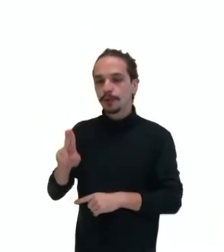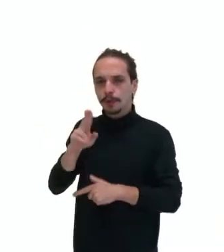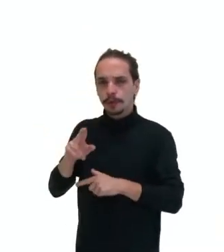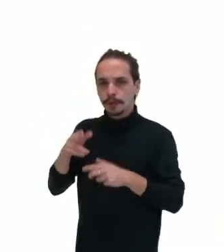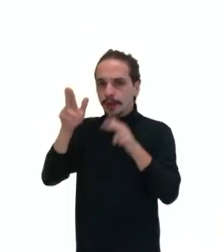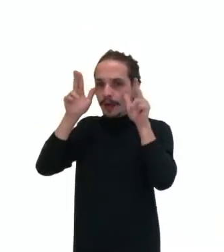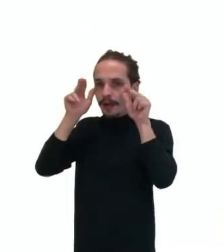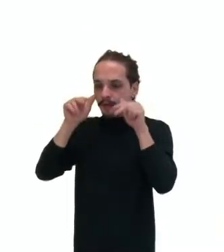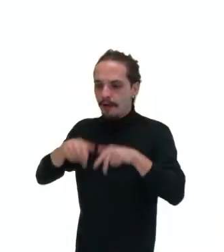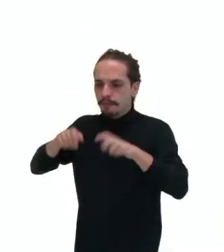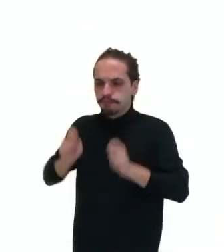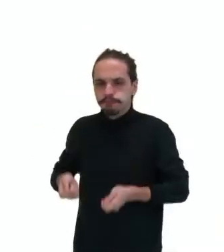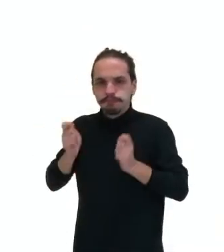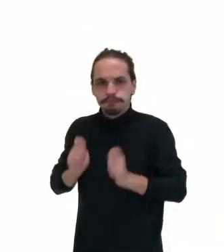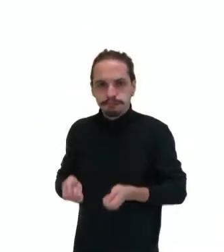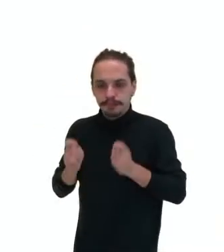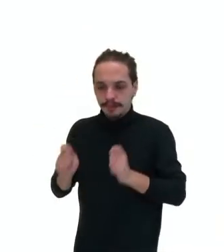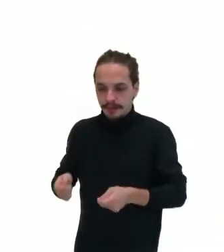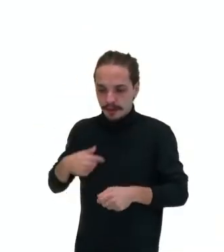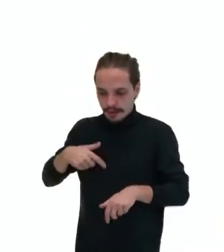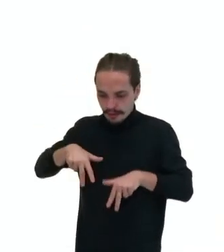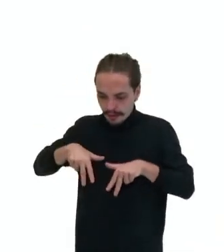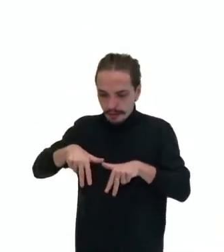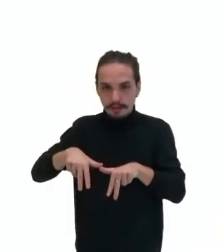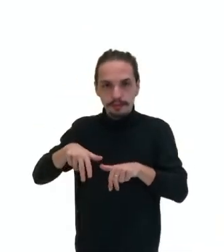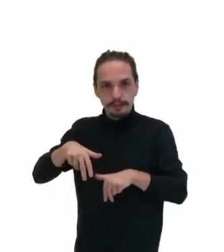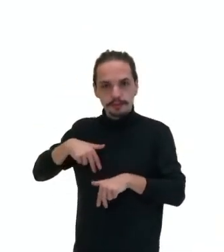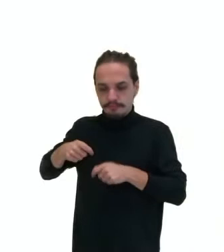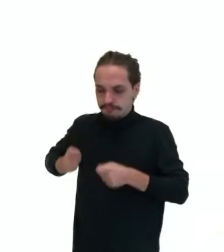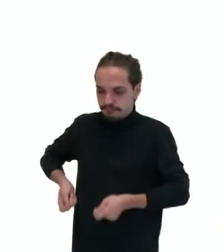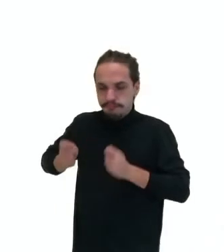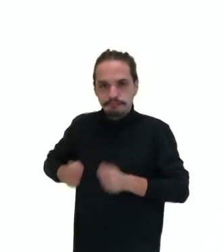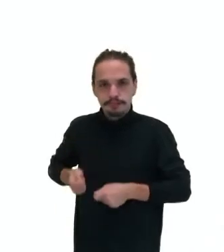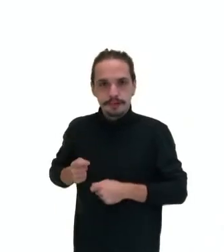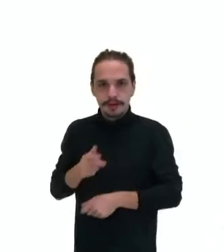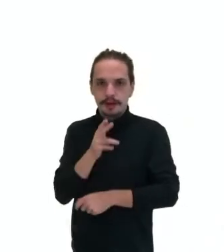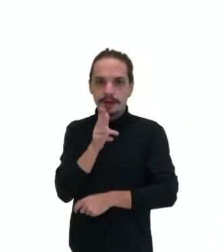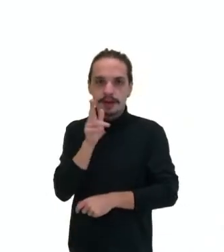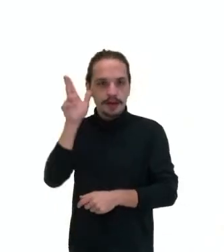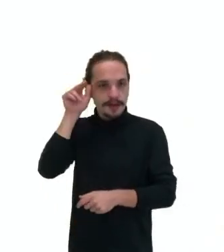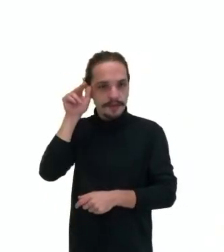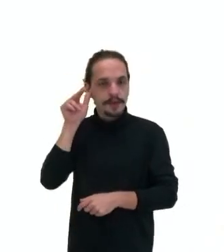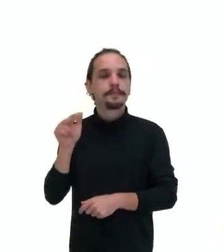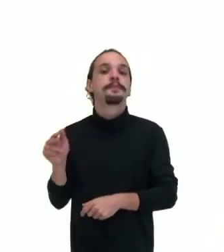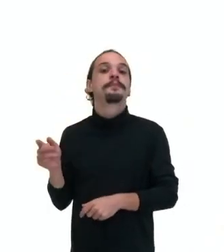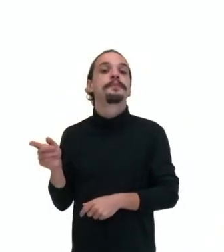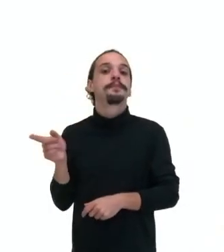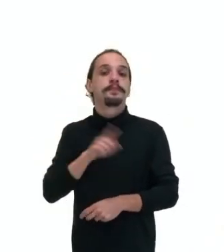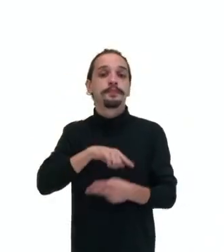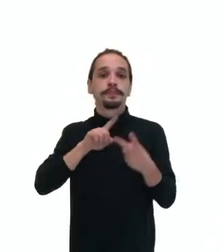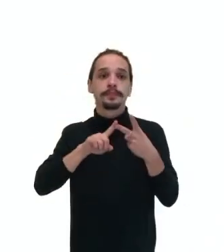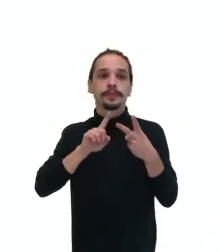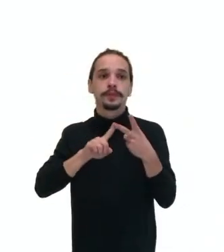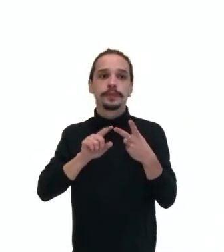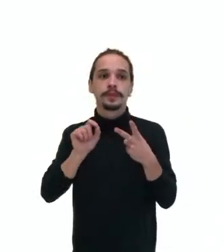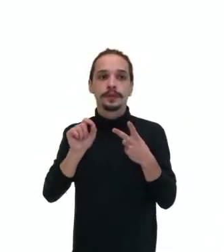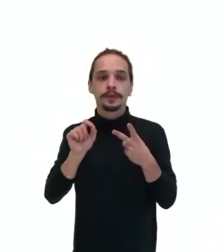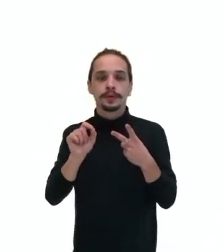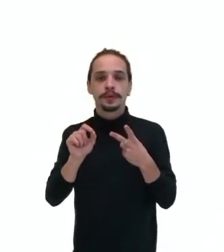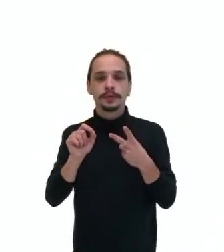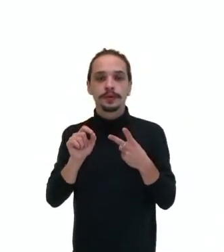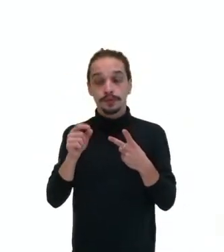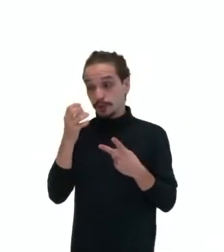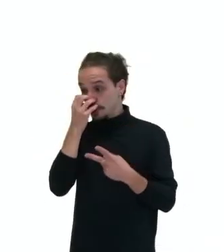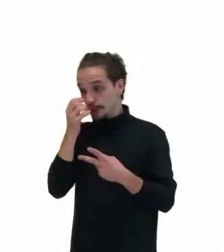e quadrigas. Lembra aquele carrinho com 2 rodas puxado por 4 cavalos? Romano era o circo,